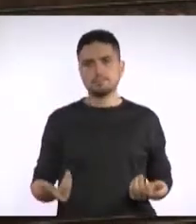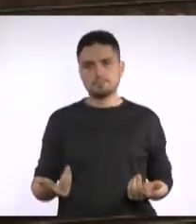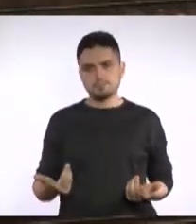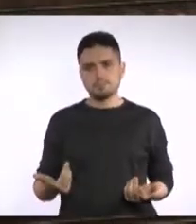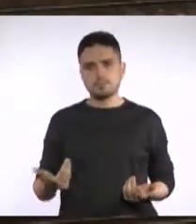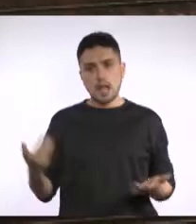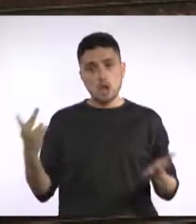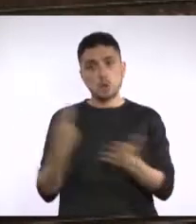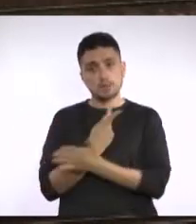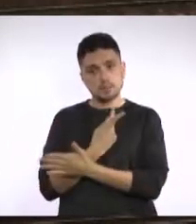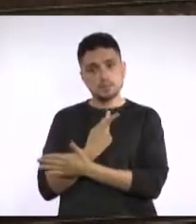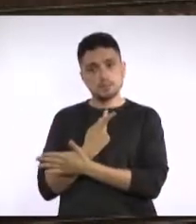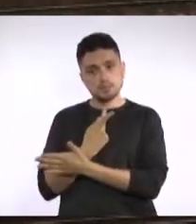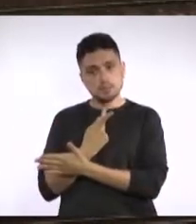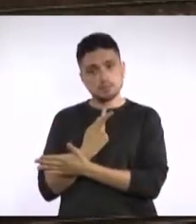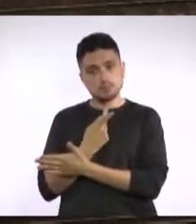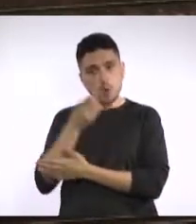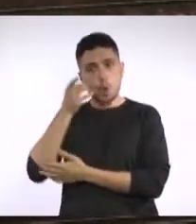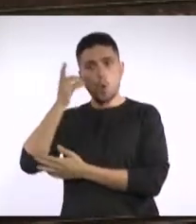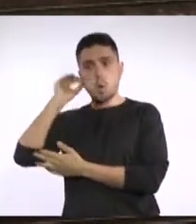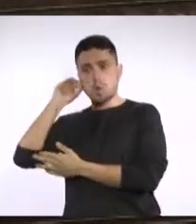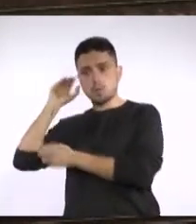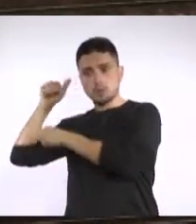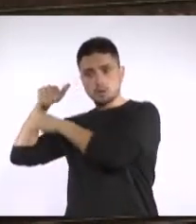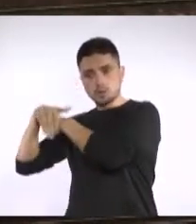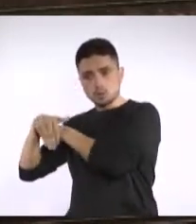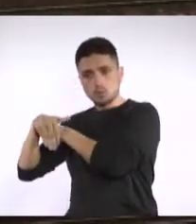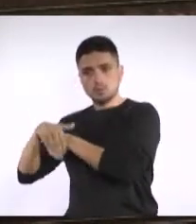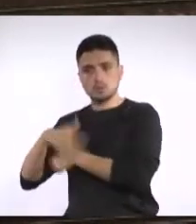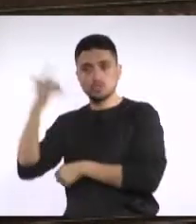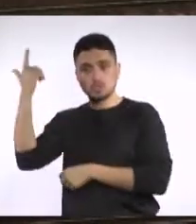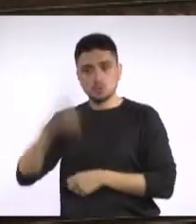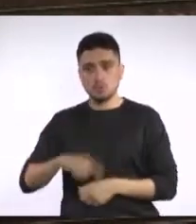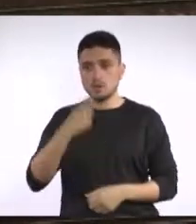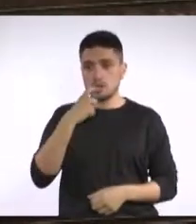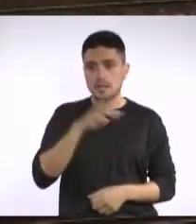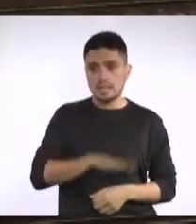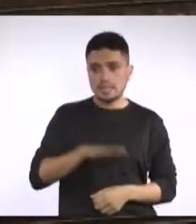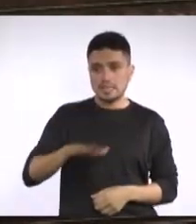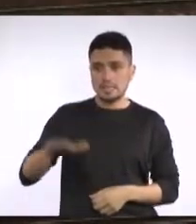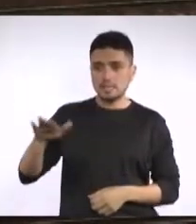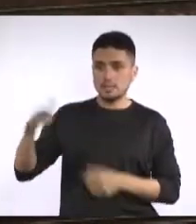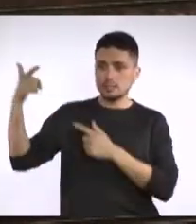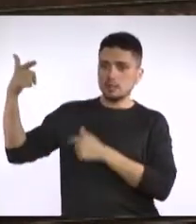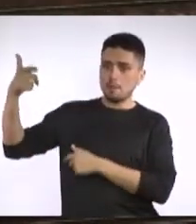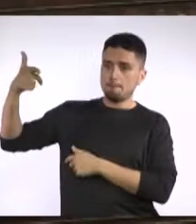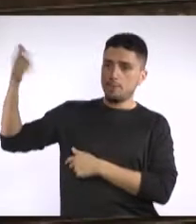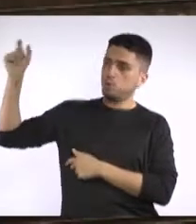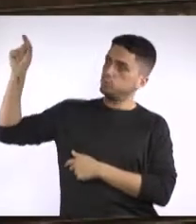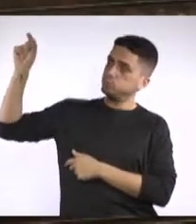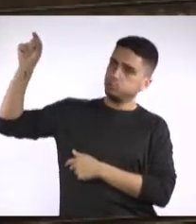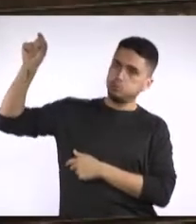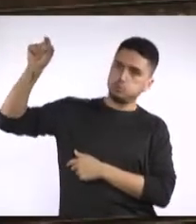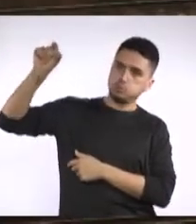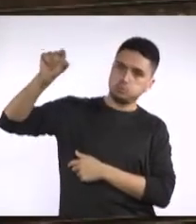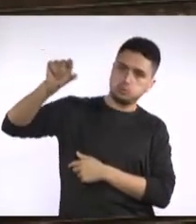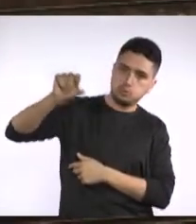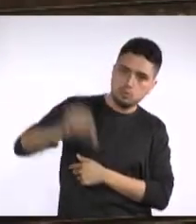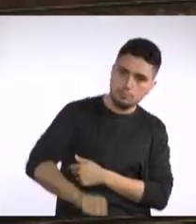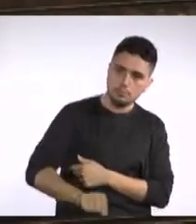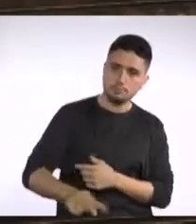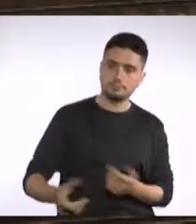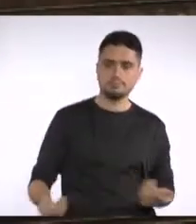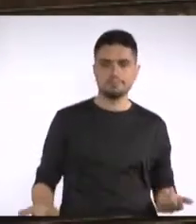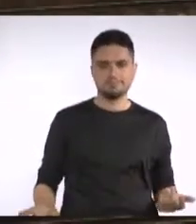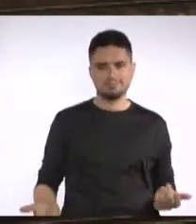de mais uma criança diante da suposta bala perdida. A gente tem dito e repetido que